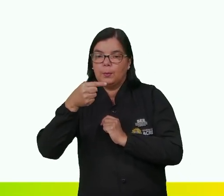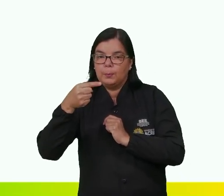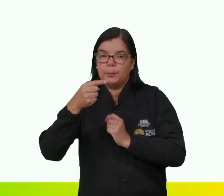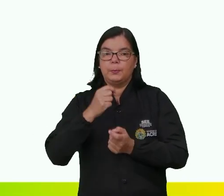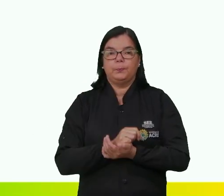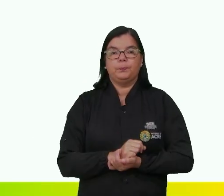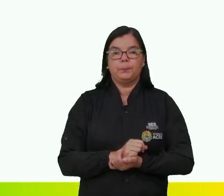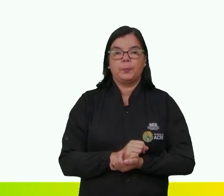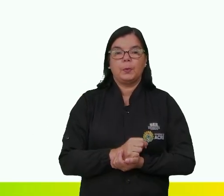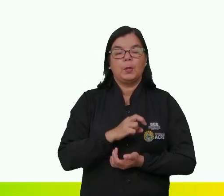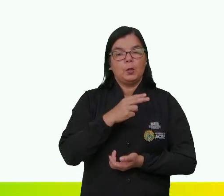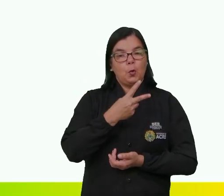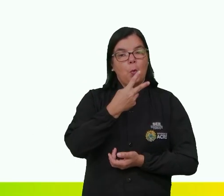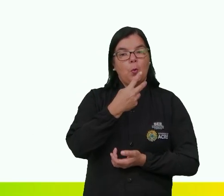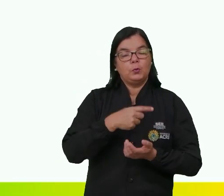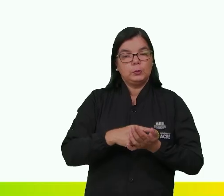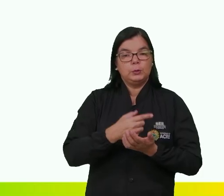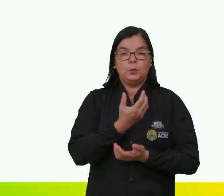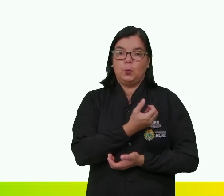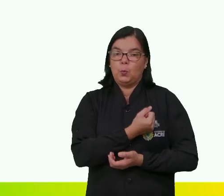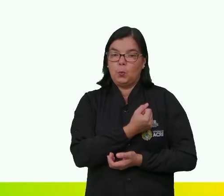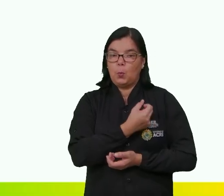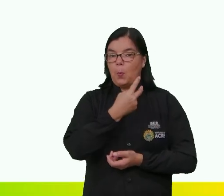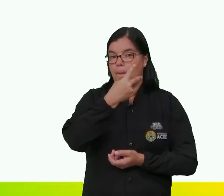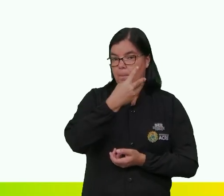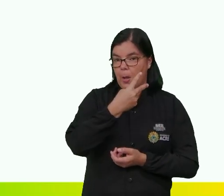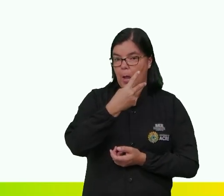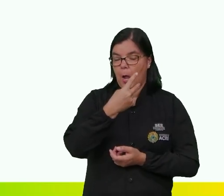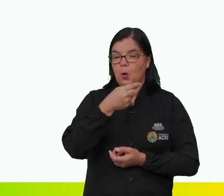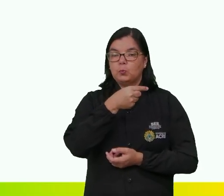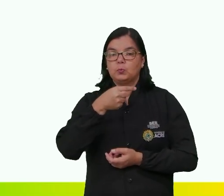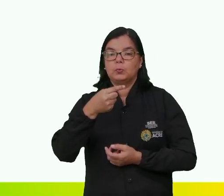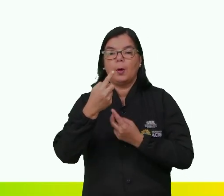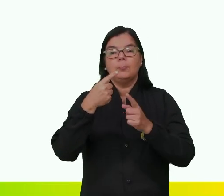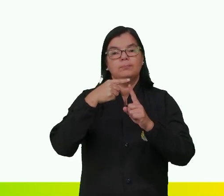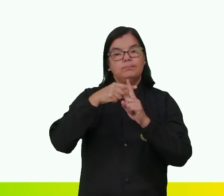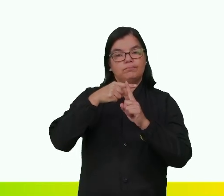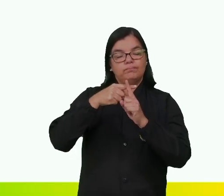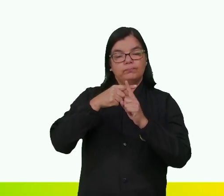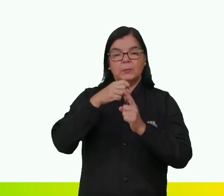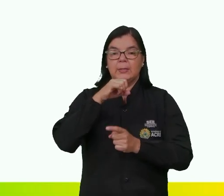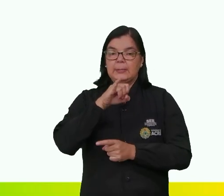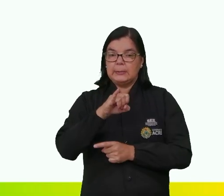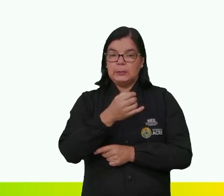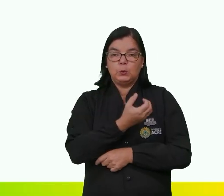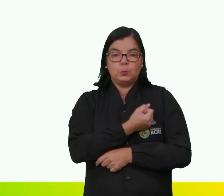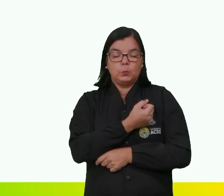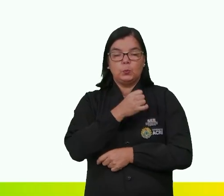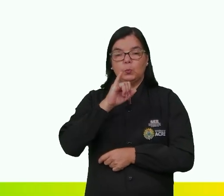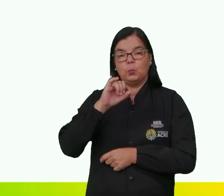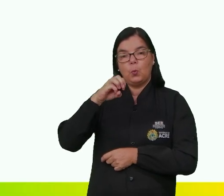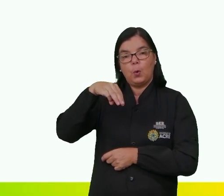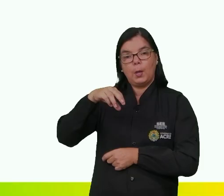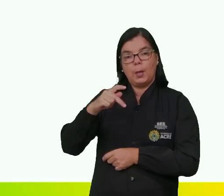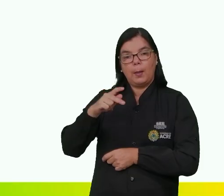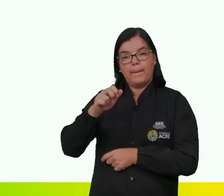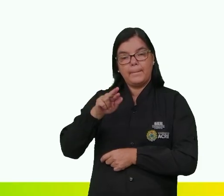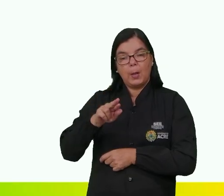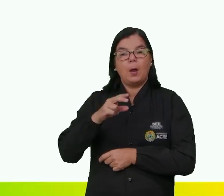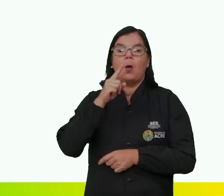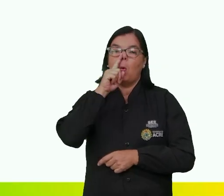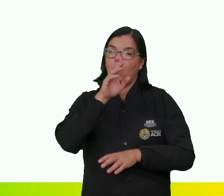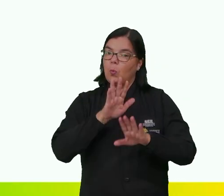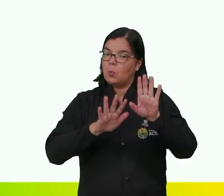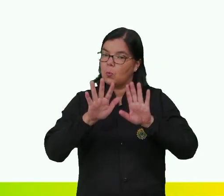for par, o sinal vai ser positivo, e quando a potência for ímpar, o sinal vai ser negativo. Mas toma cuidado,